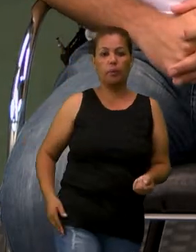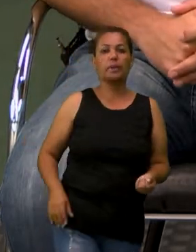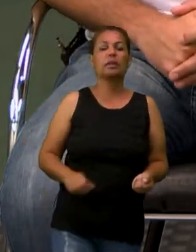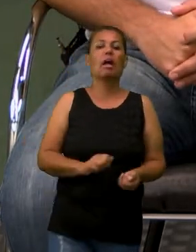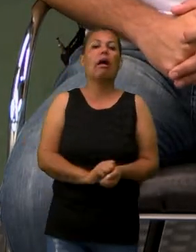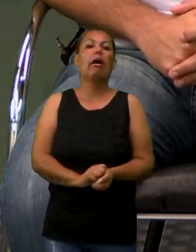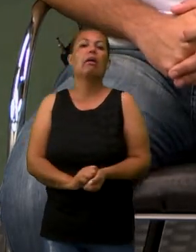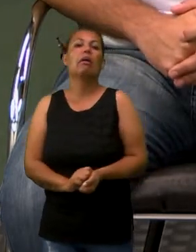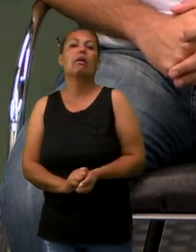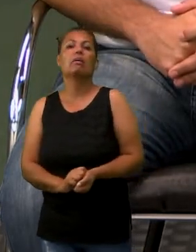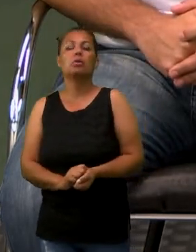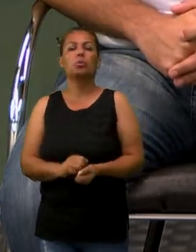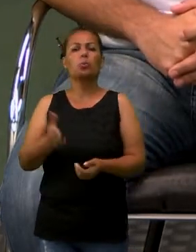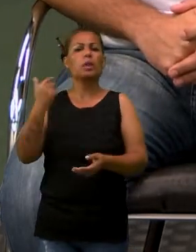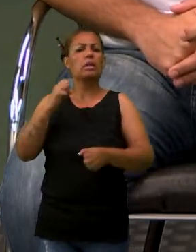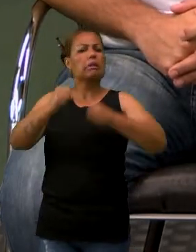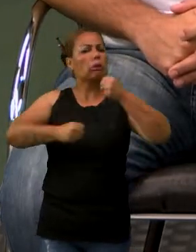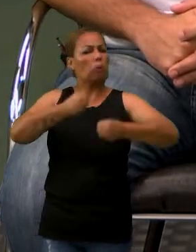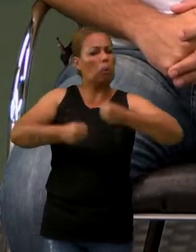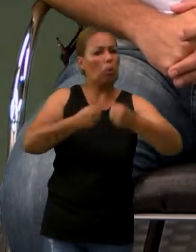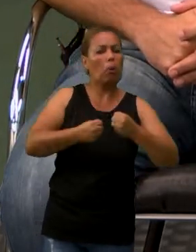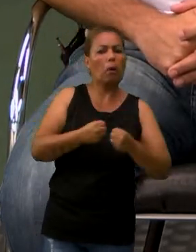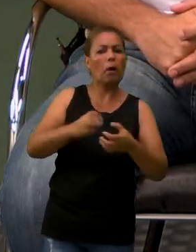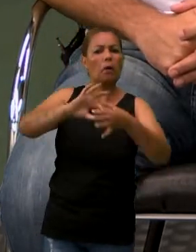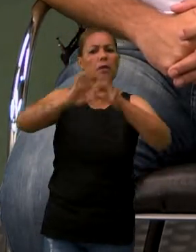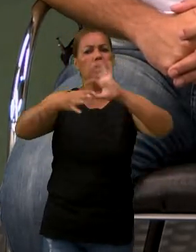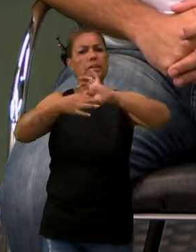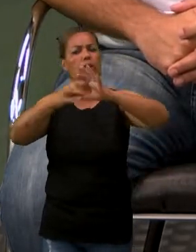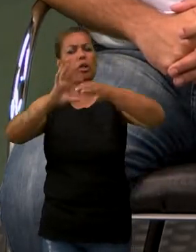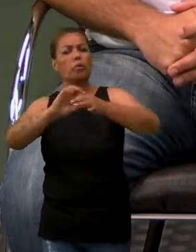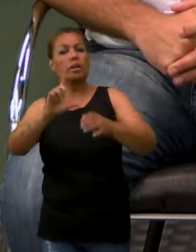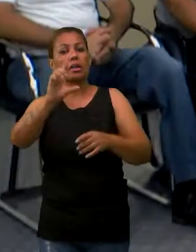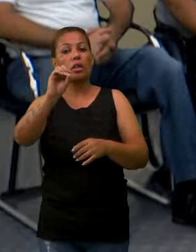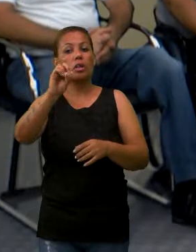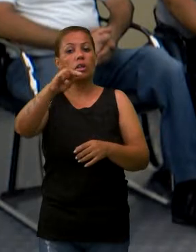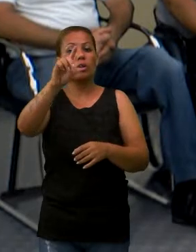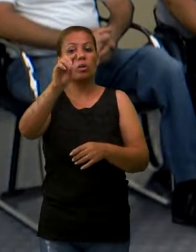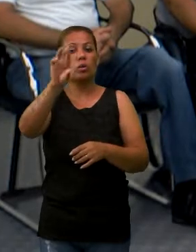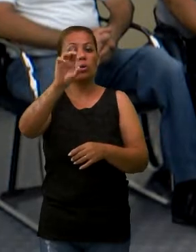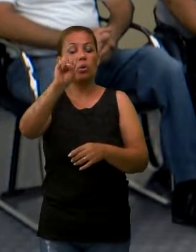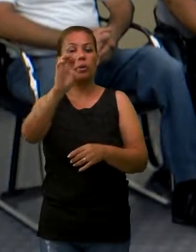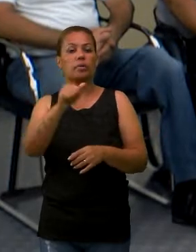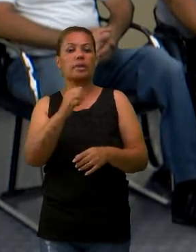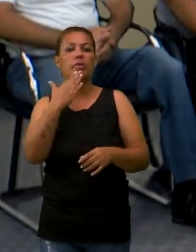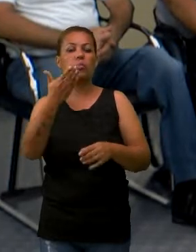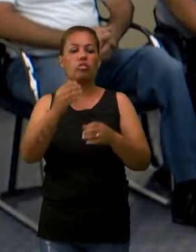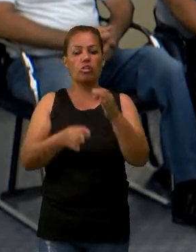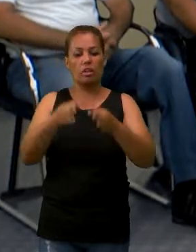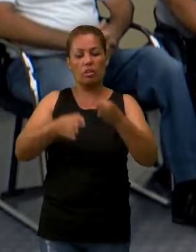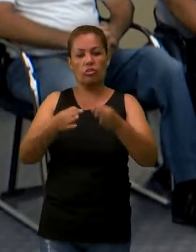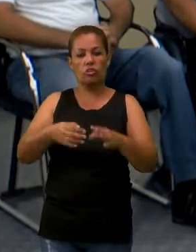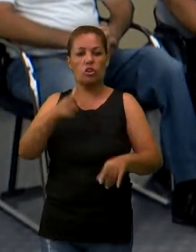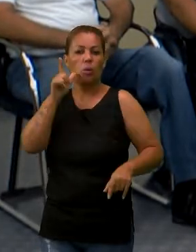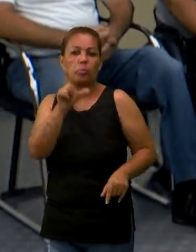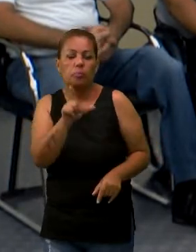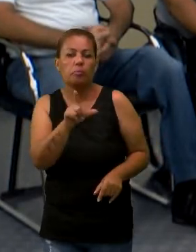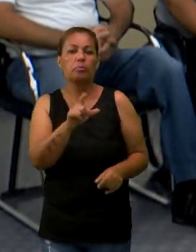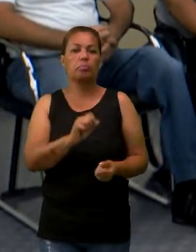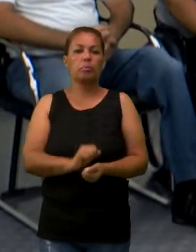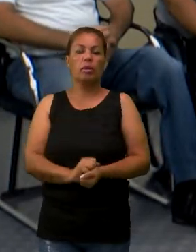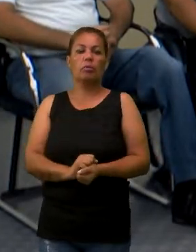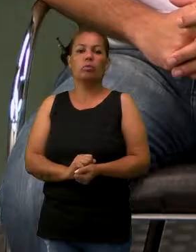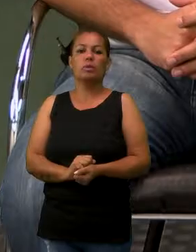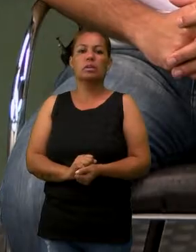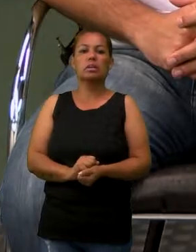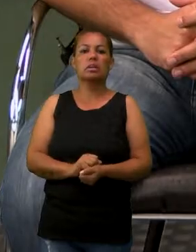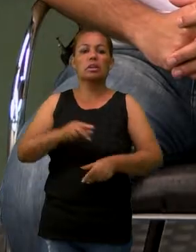que correu na olímpiada em londres mas que ele teve que entrar com um na justiça para conseguir poder